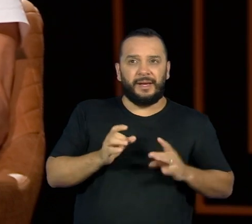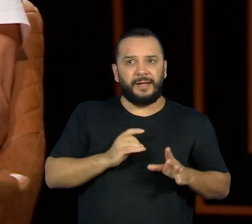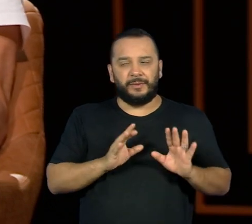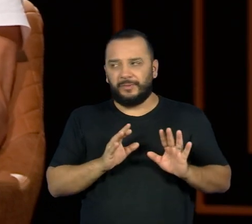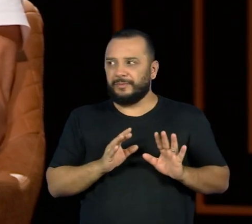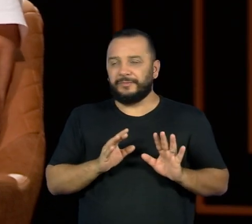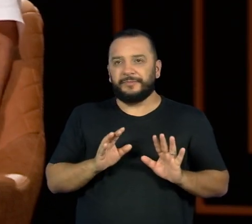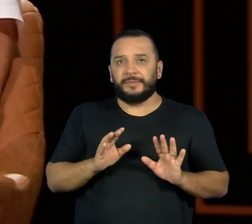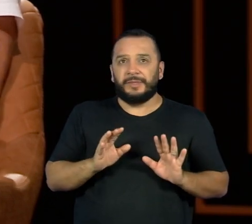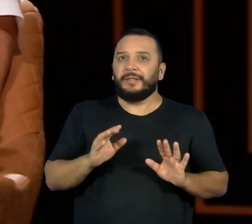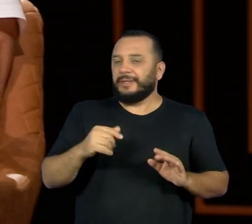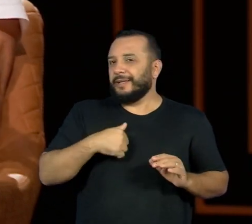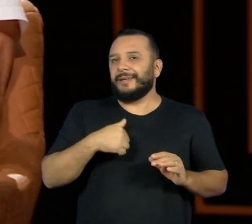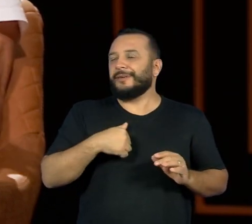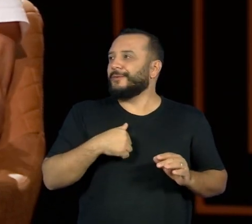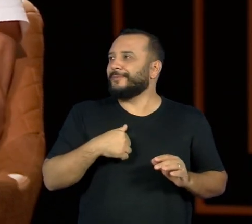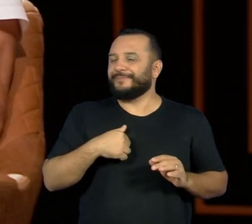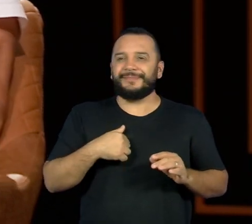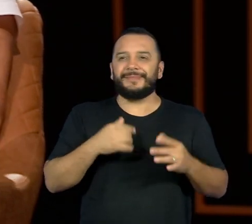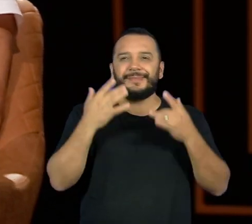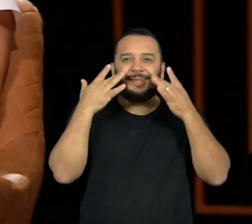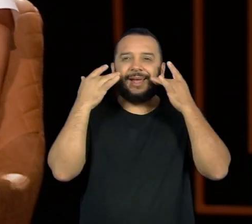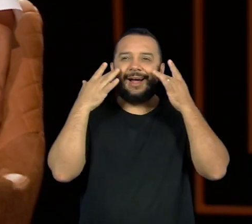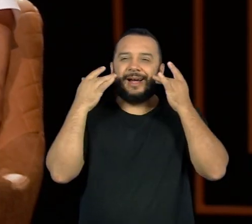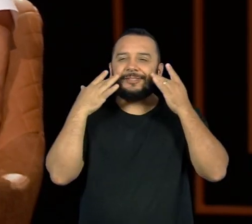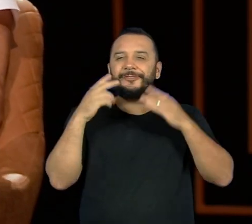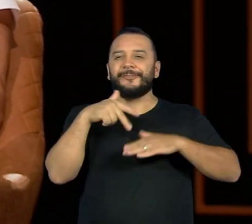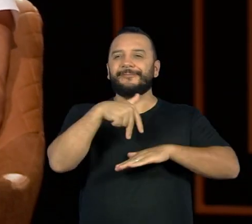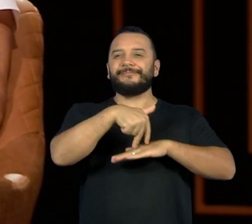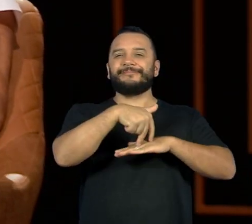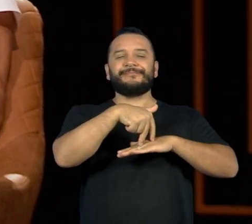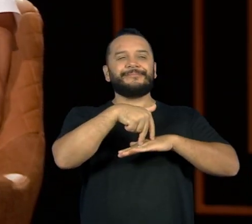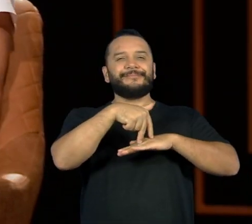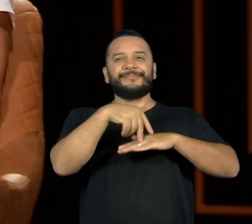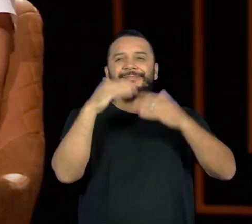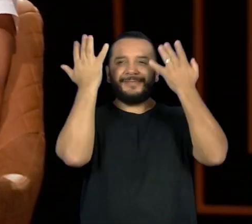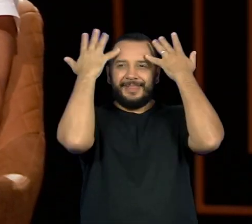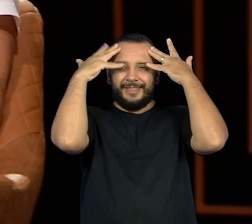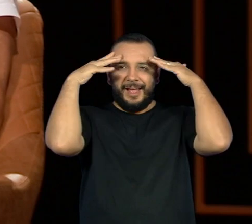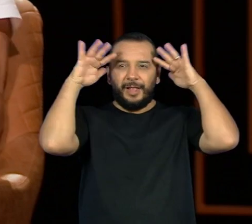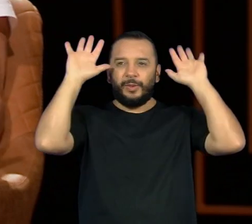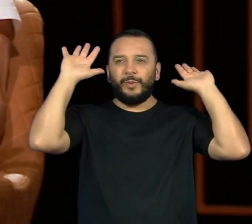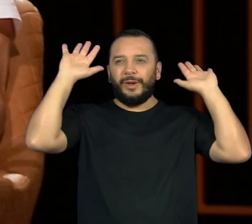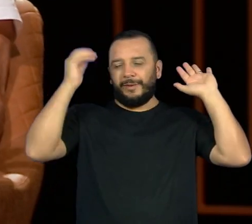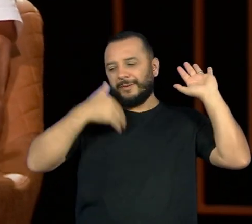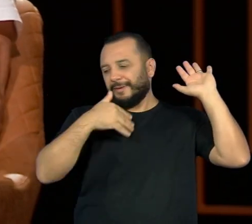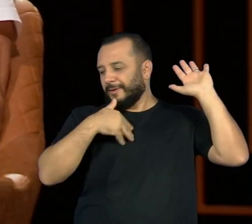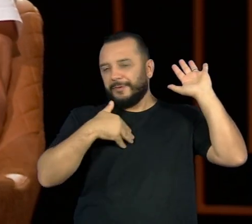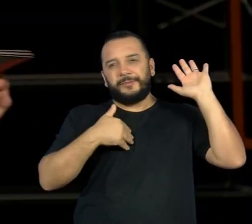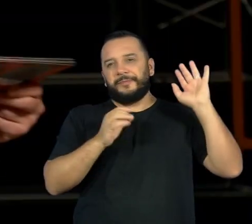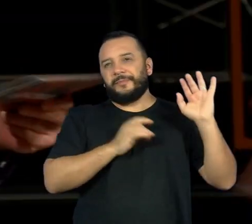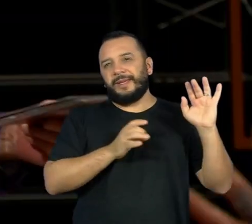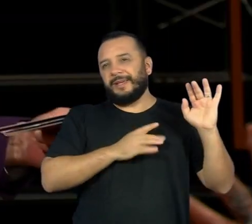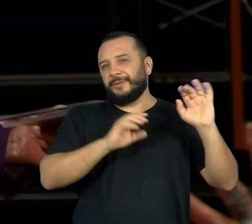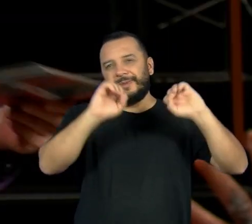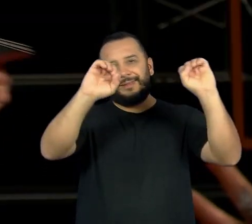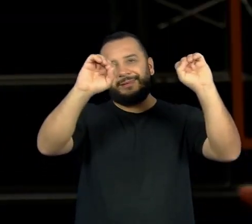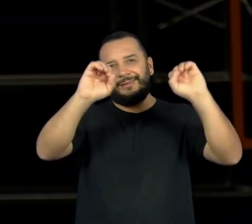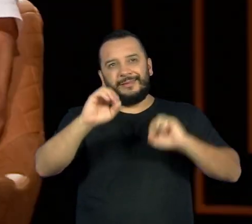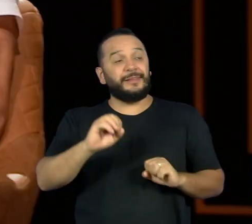o teatro. Quando eu estou no teatro, ali, eu sou a pessoa, não tenho medo de nada. Ali é o teu território.